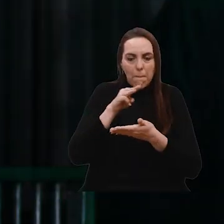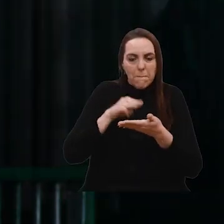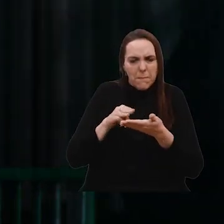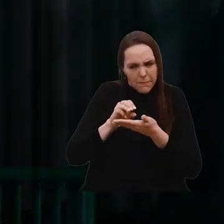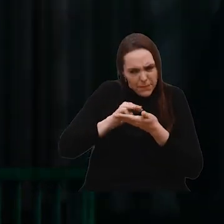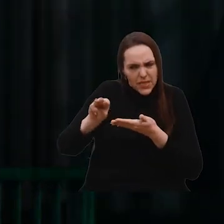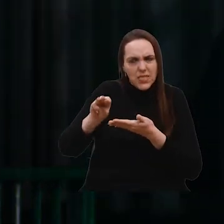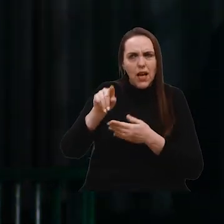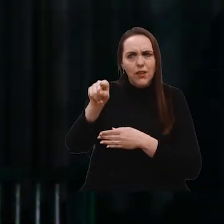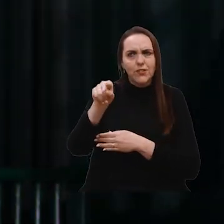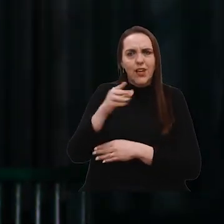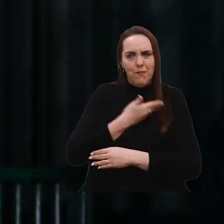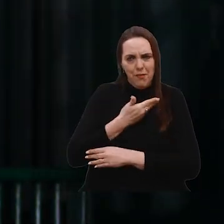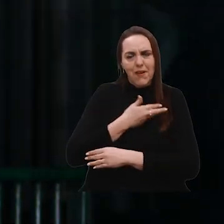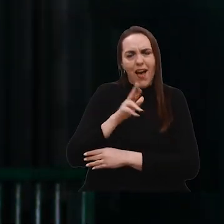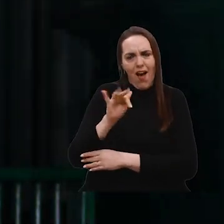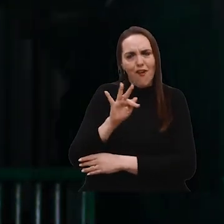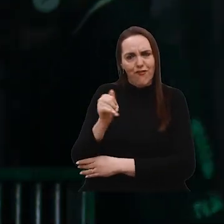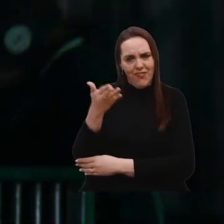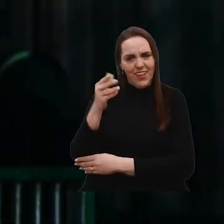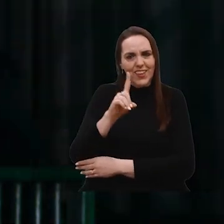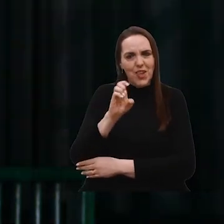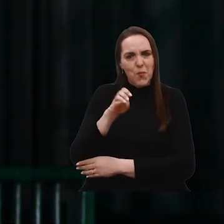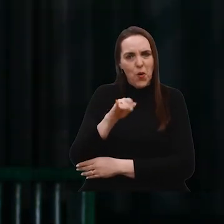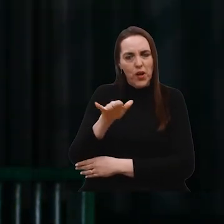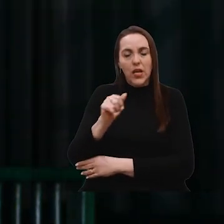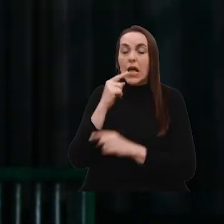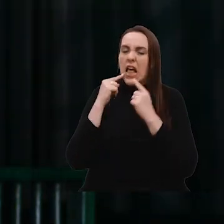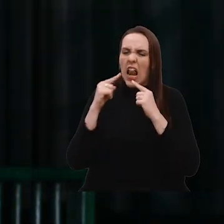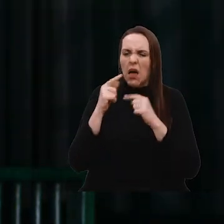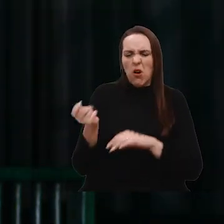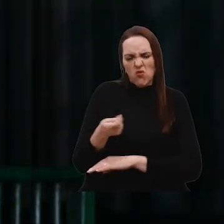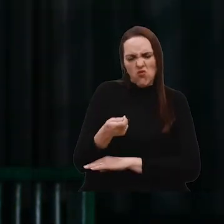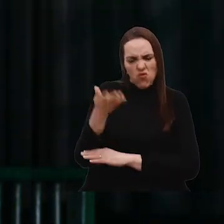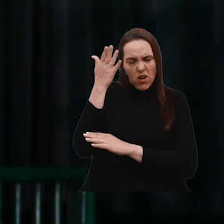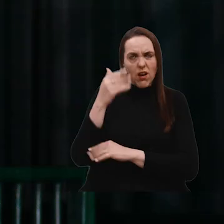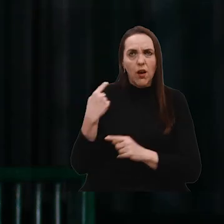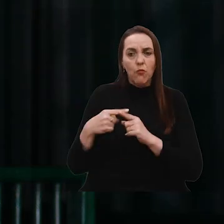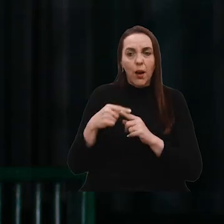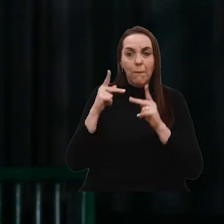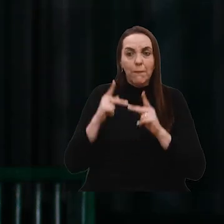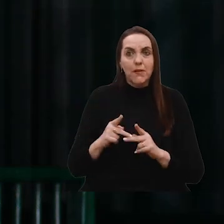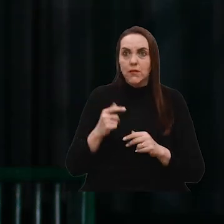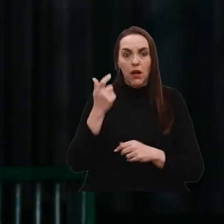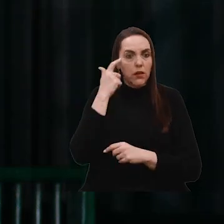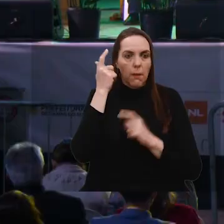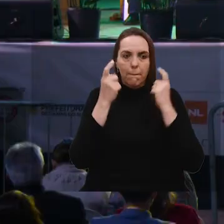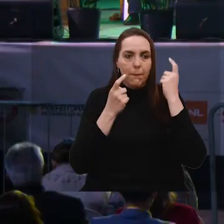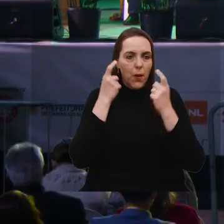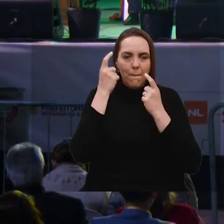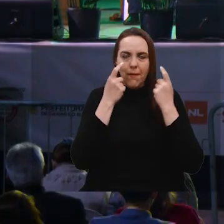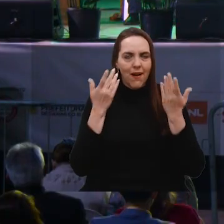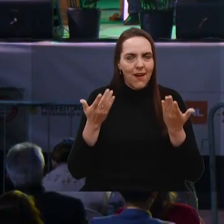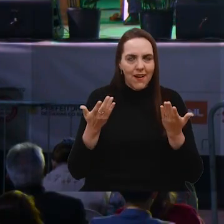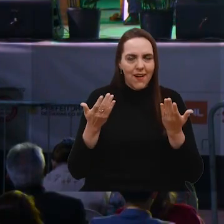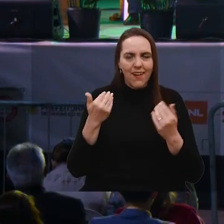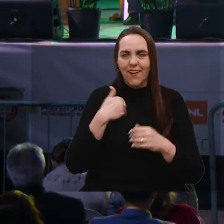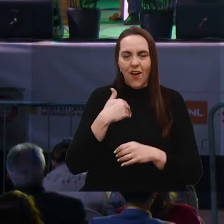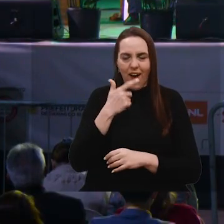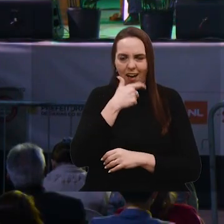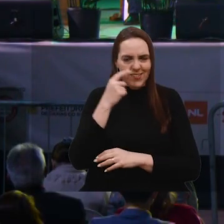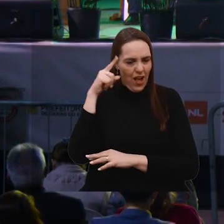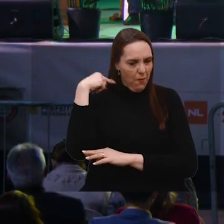o trajeto, inclusive, eu tive que mandar uma mensagem para o meu amigo Rafa Deboni, reclamando, xingando ele, porque as pessoas